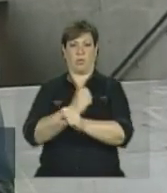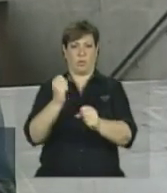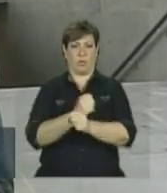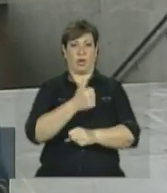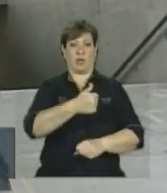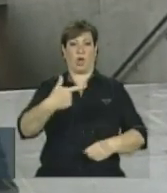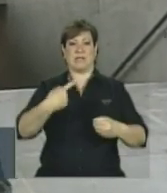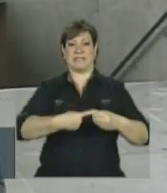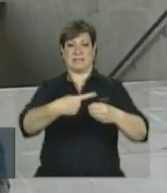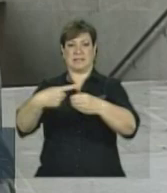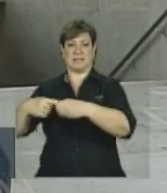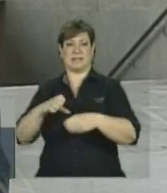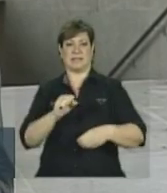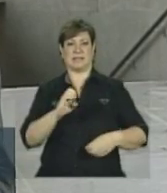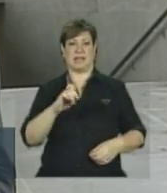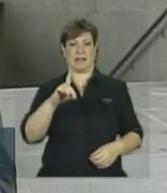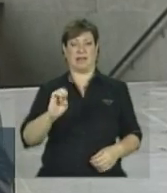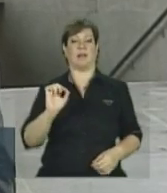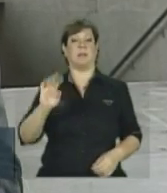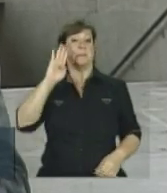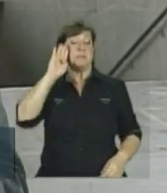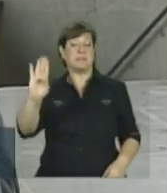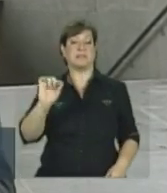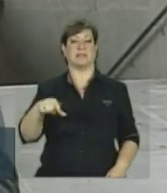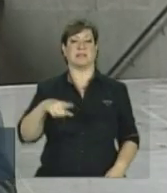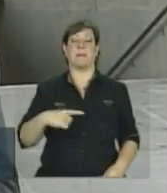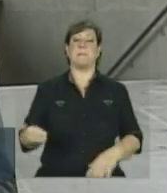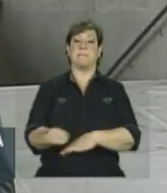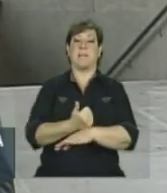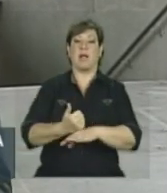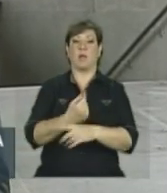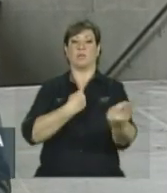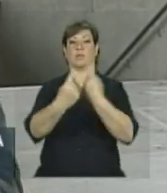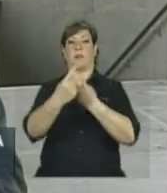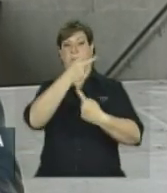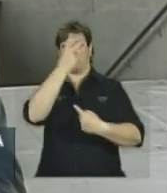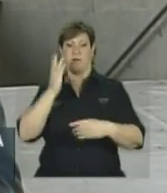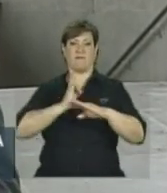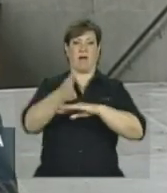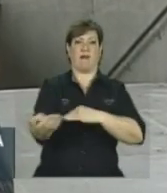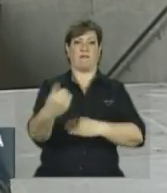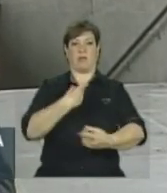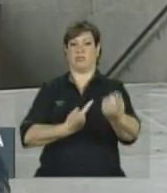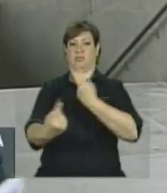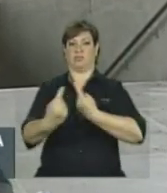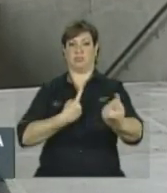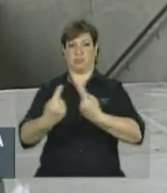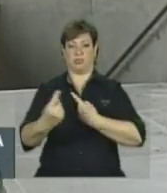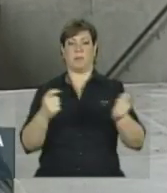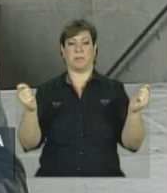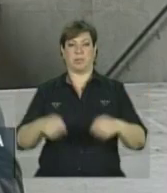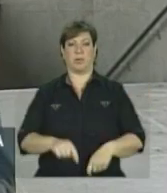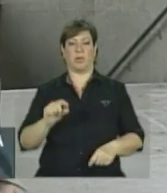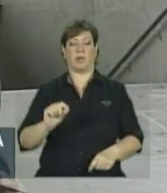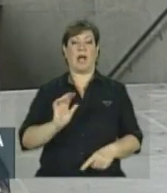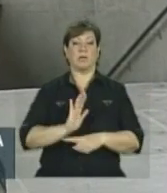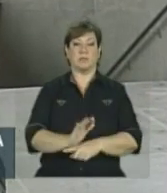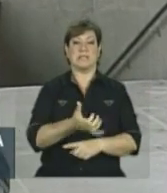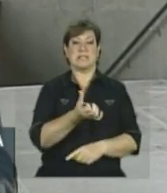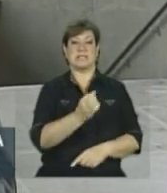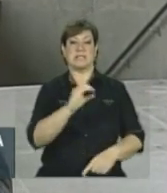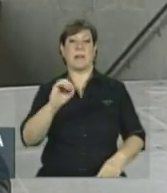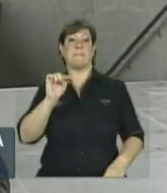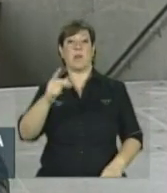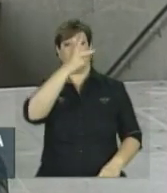nas 12 cidades sede, principalmente para melhorar o transporte público e permitir que os 600